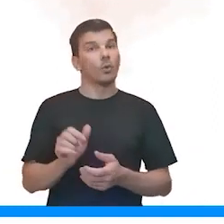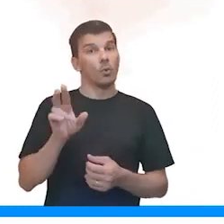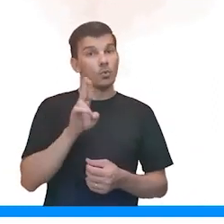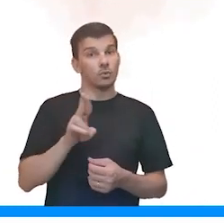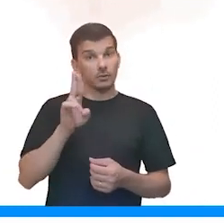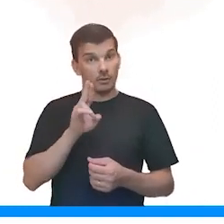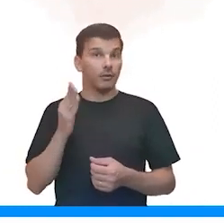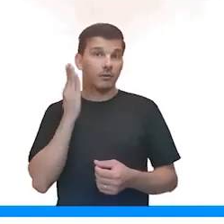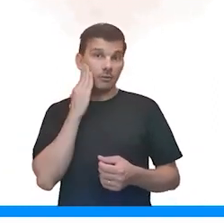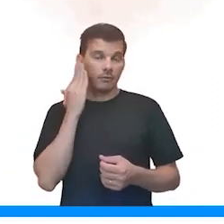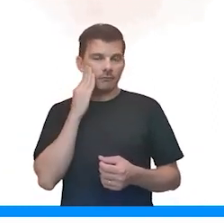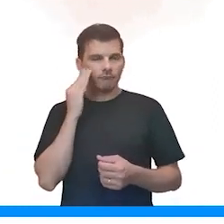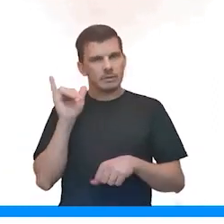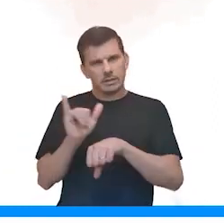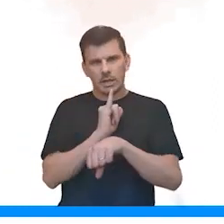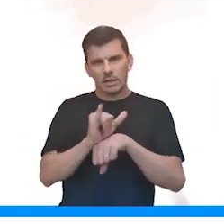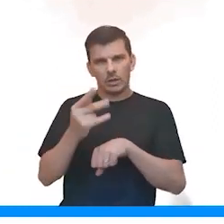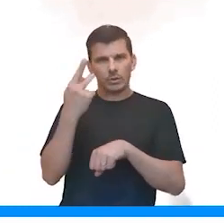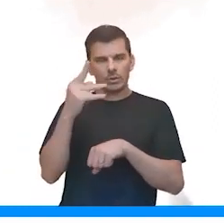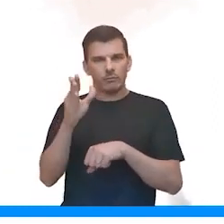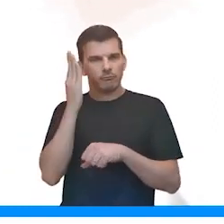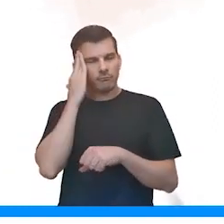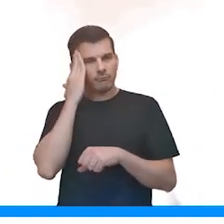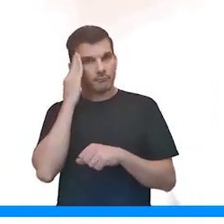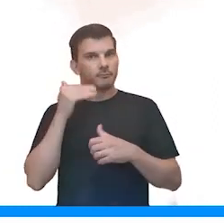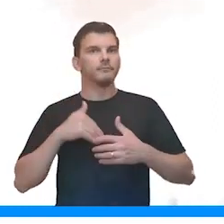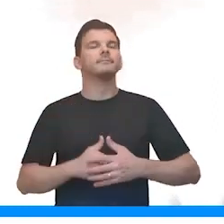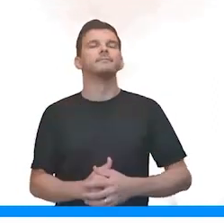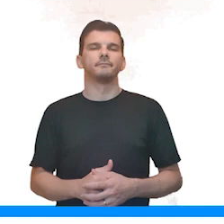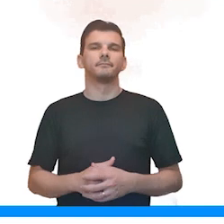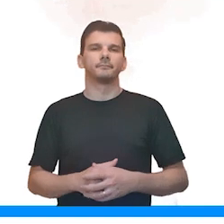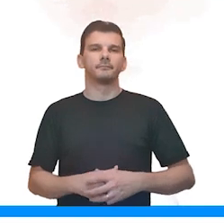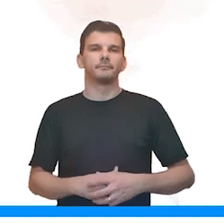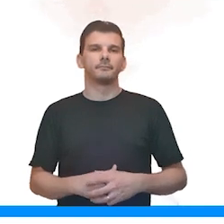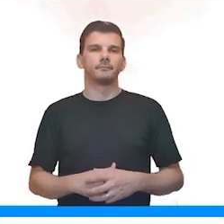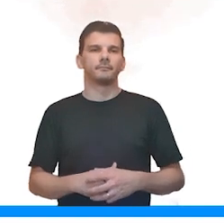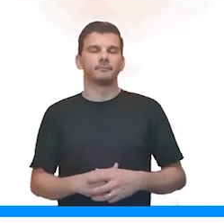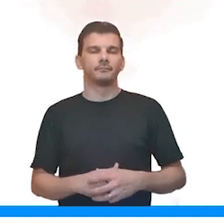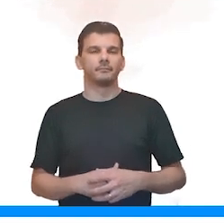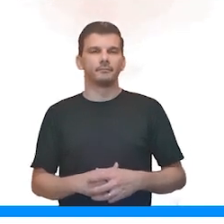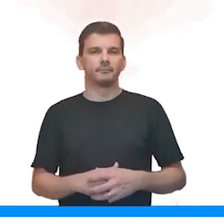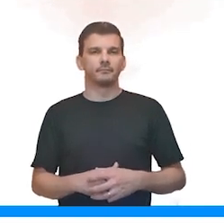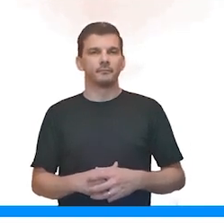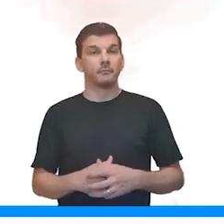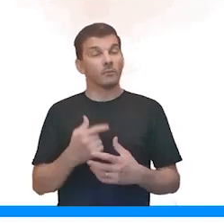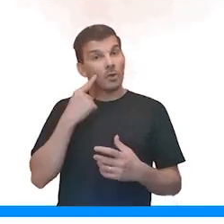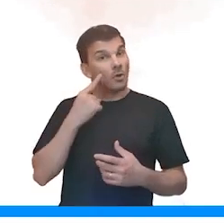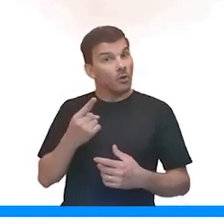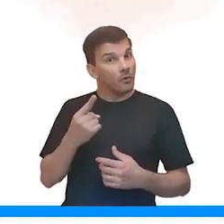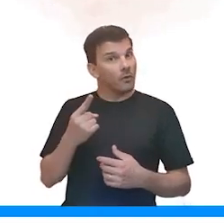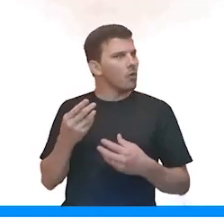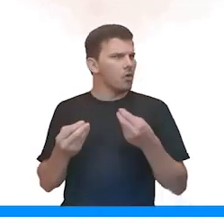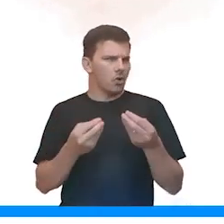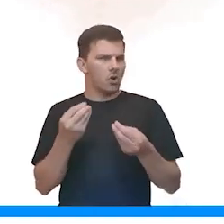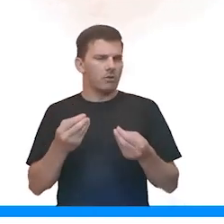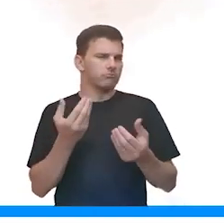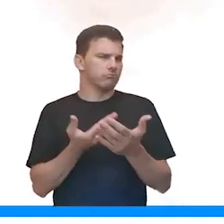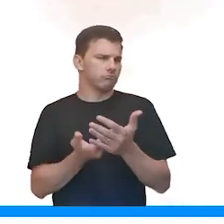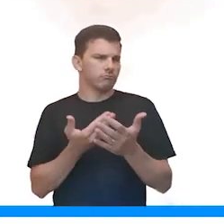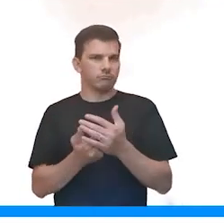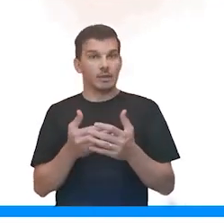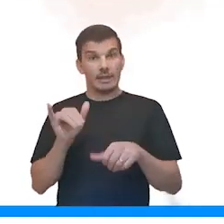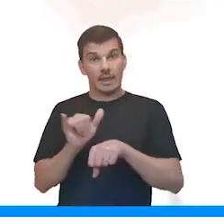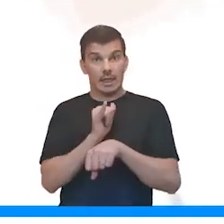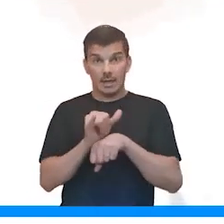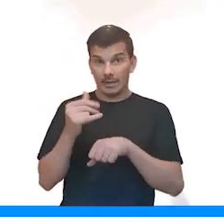PV é igual a nRT. Dá para gravar assim, por você nunca rezei tanto, tá bom? Pecador, né?